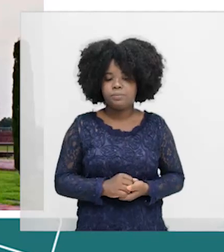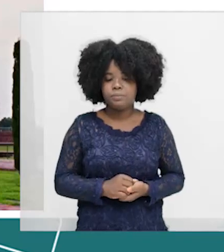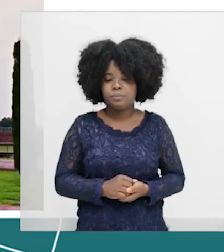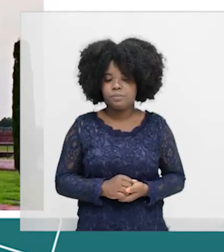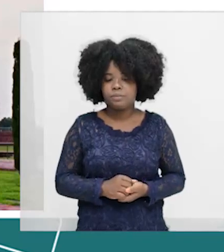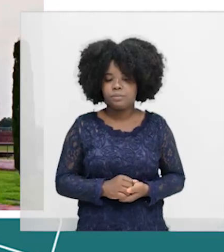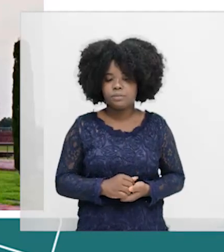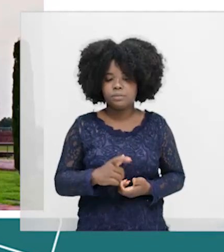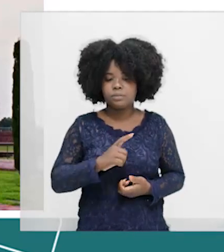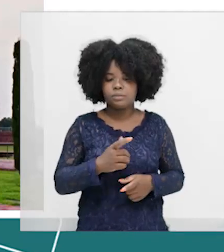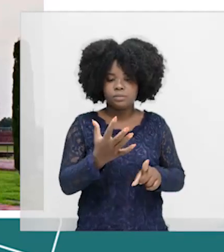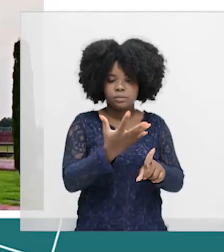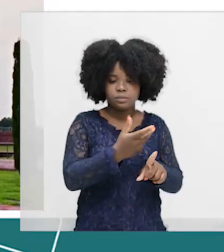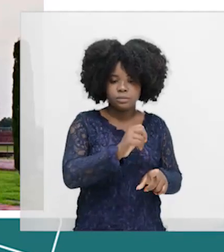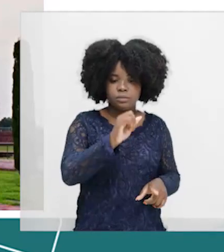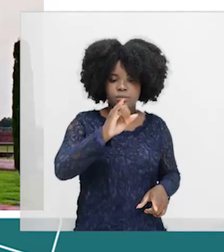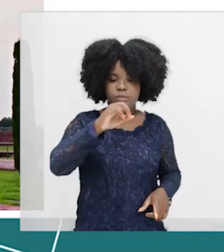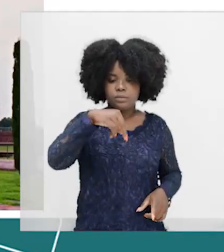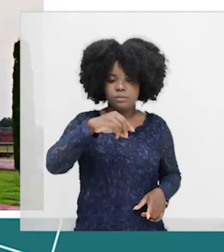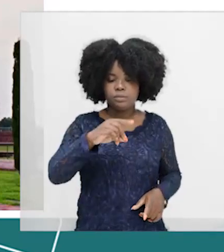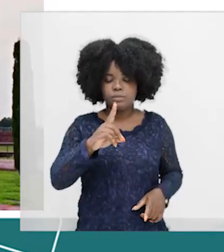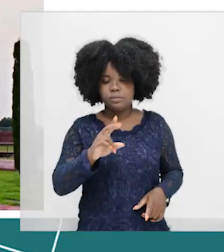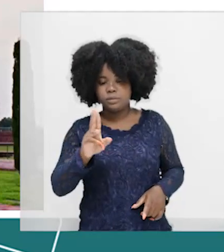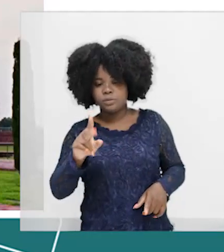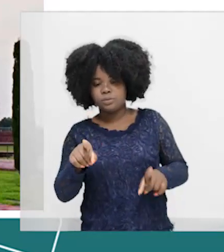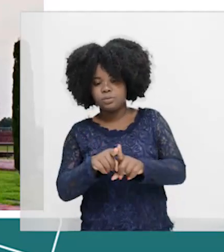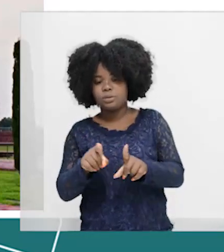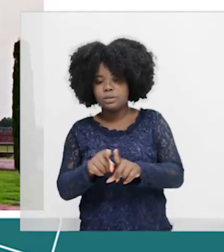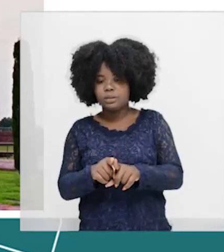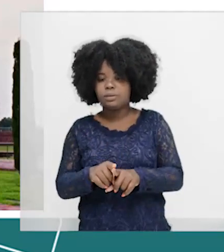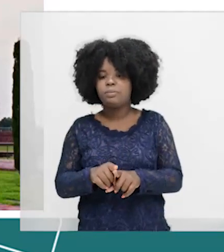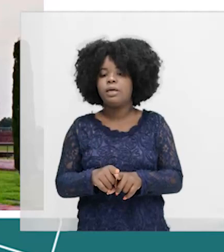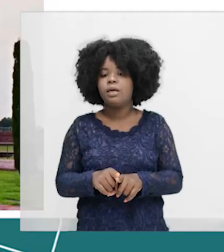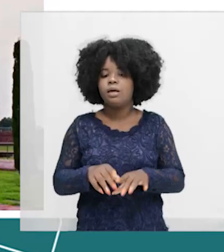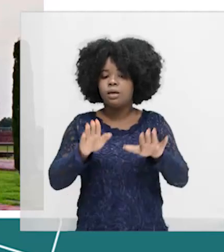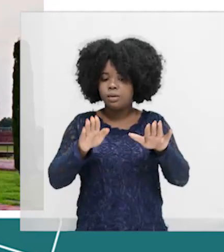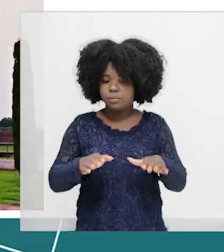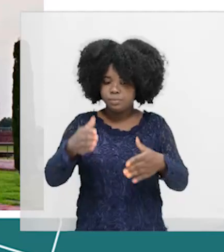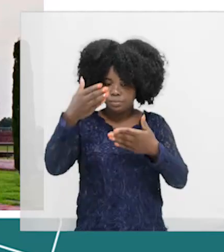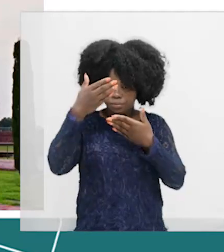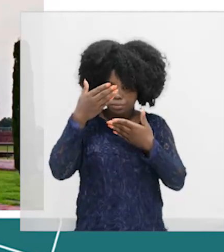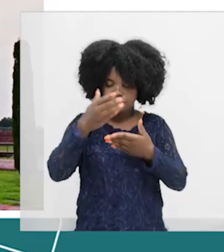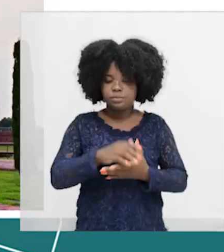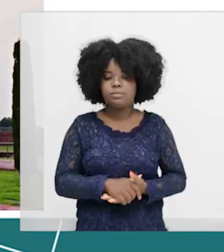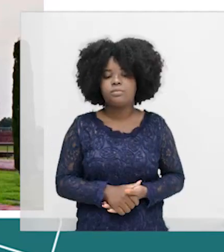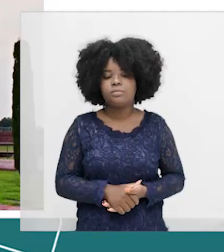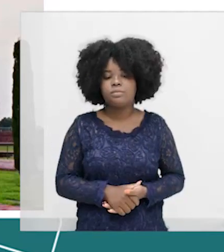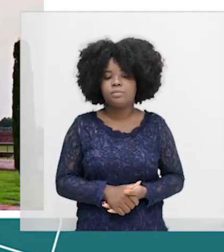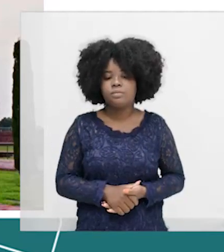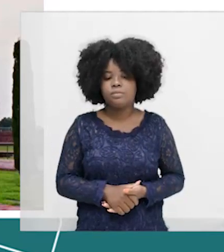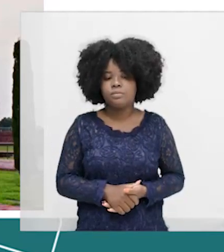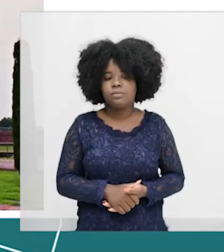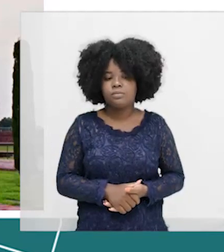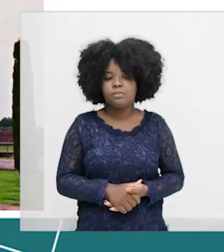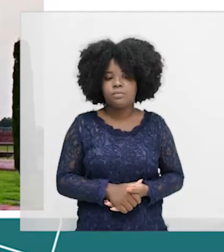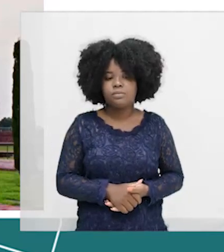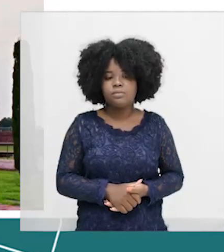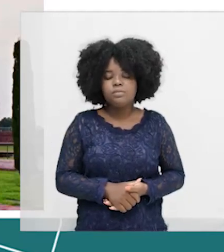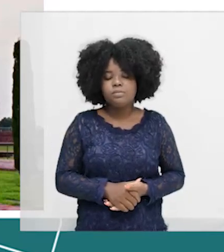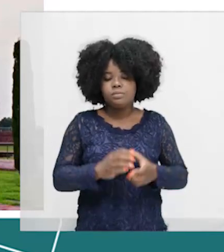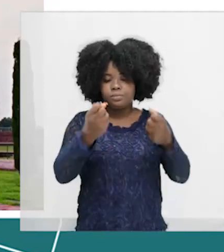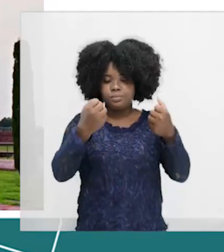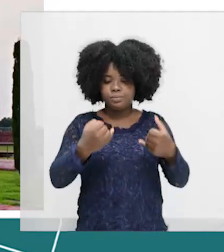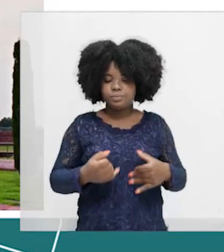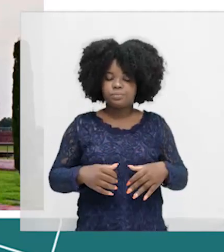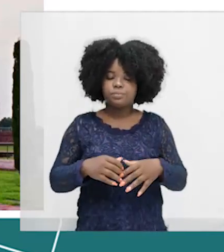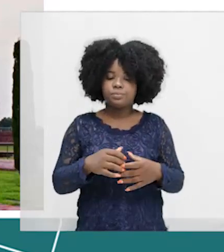de arte hindu e ora parte de arte islâmica. Por que eu deixei ele para a gente conversar mais sobre essa situação? Porque quando você fala de arte